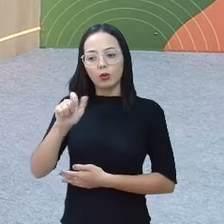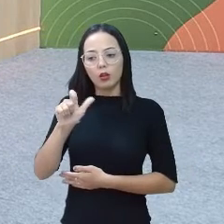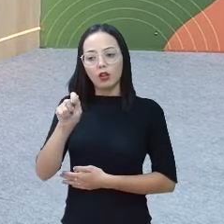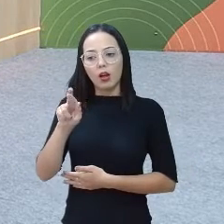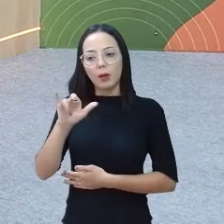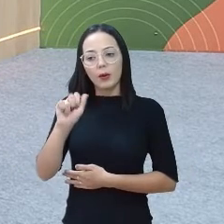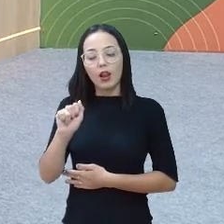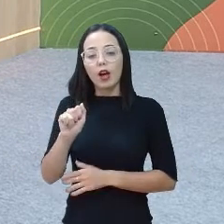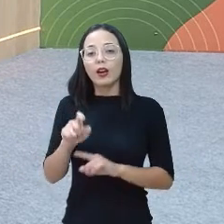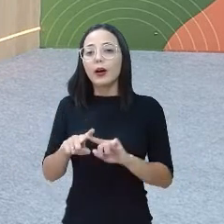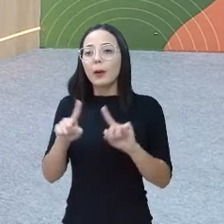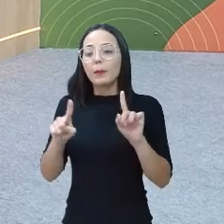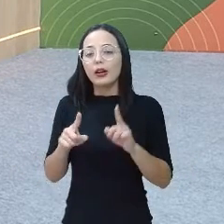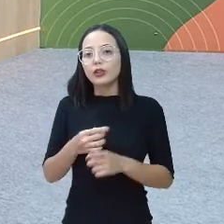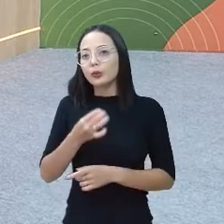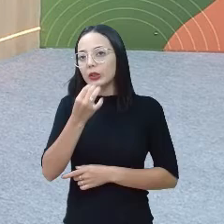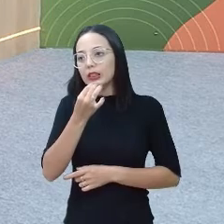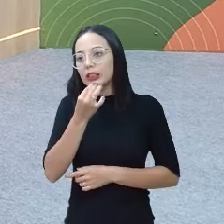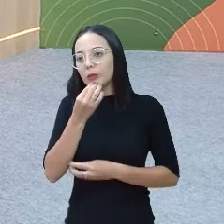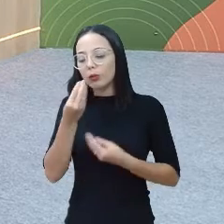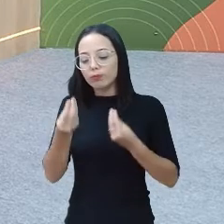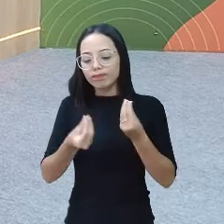que assim não tinha